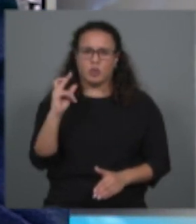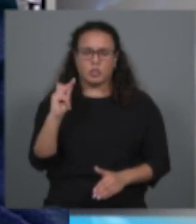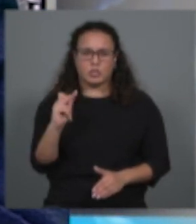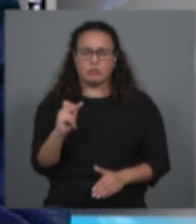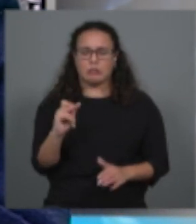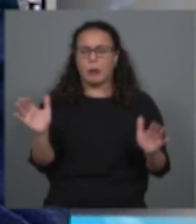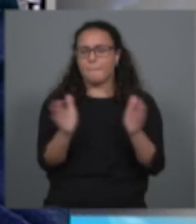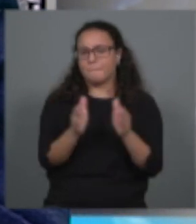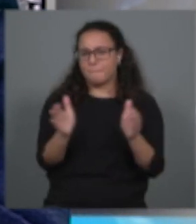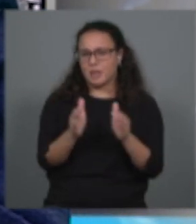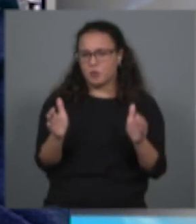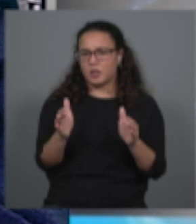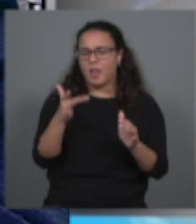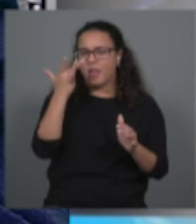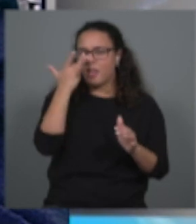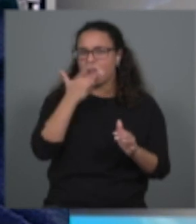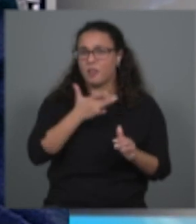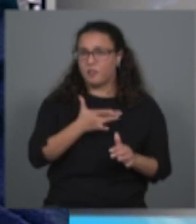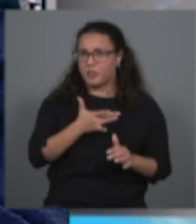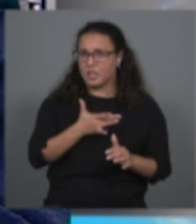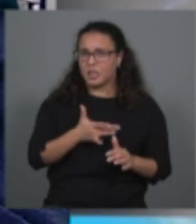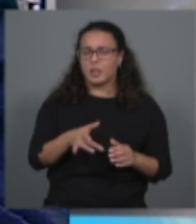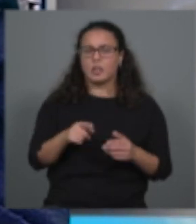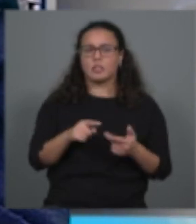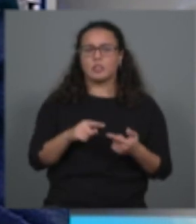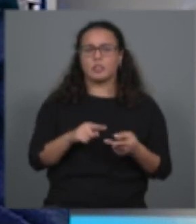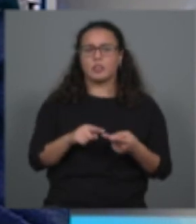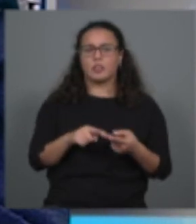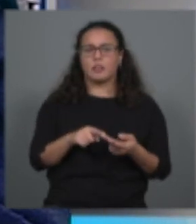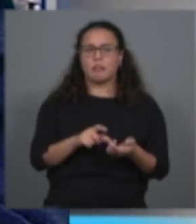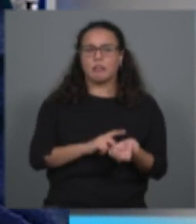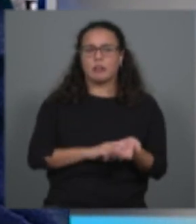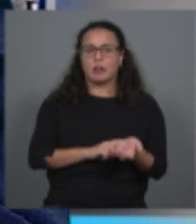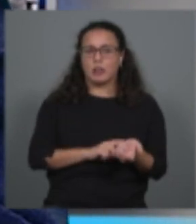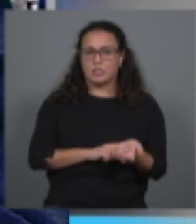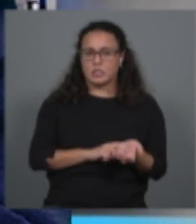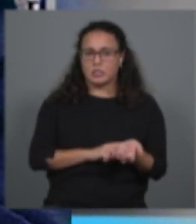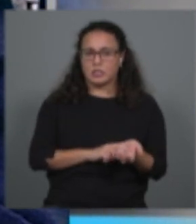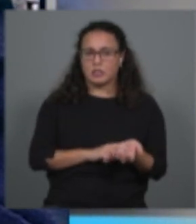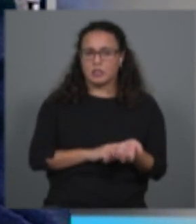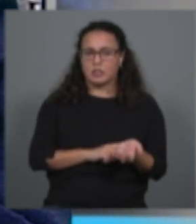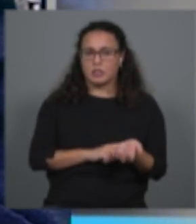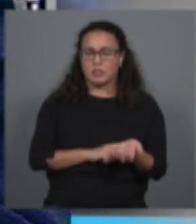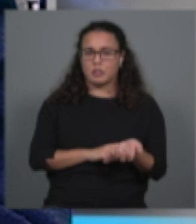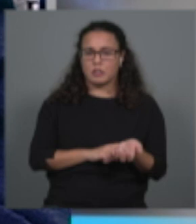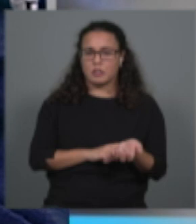muitos irmãos de raça cigana, onde há também muita droga, onde